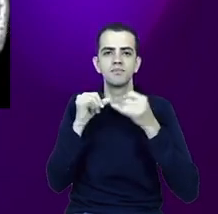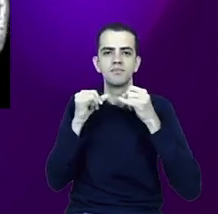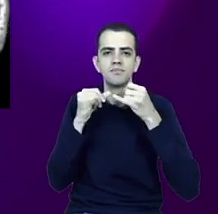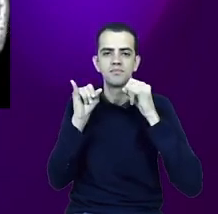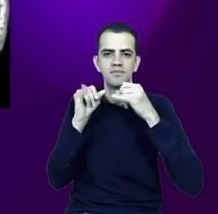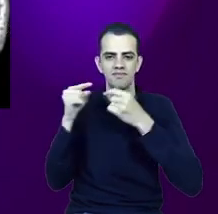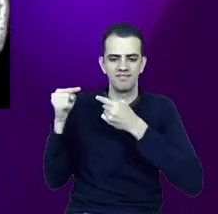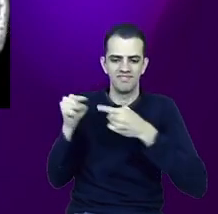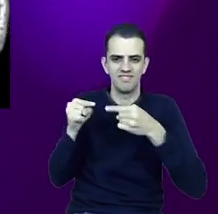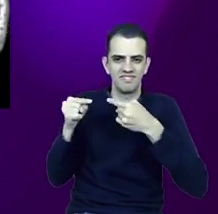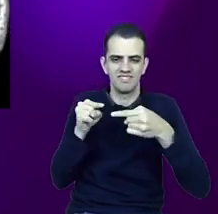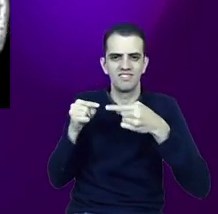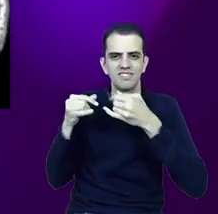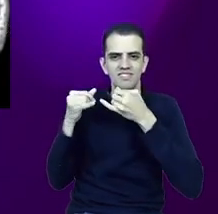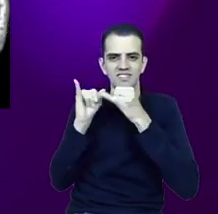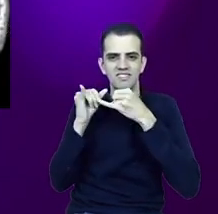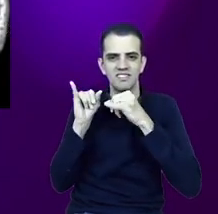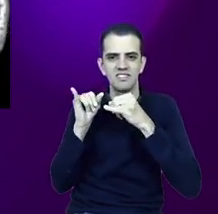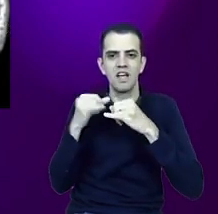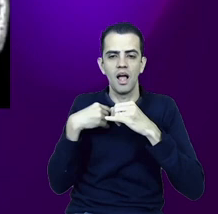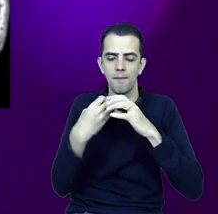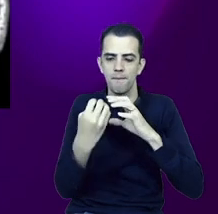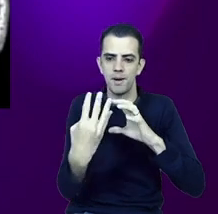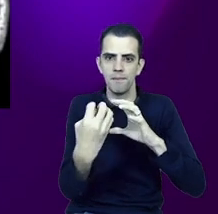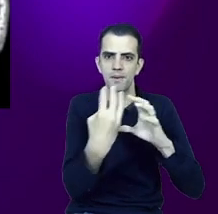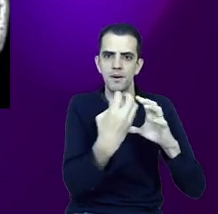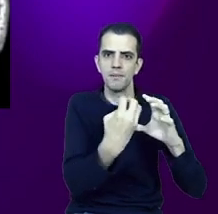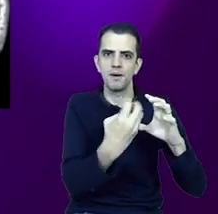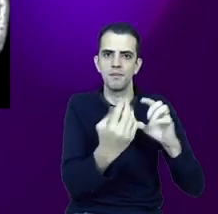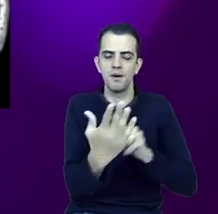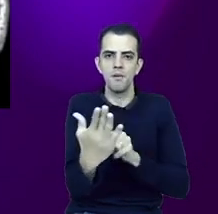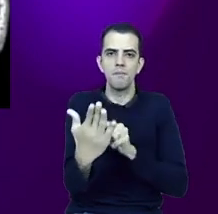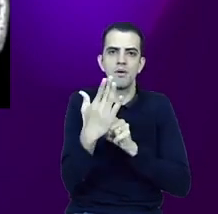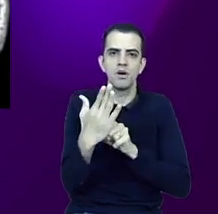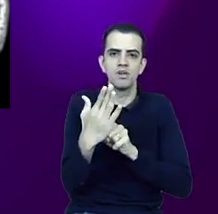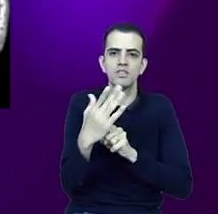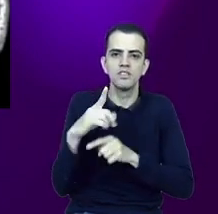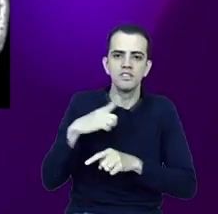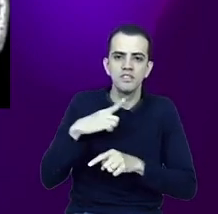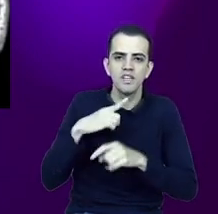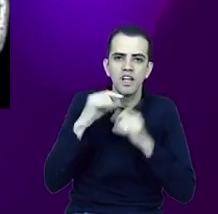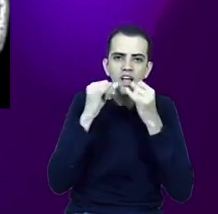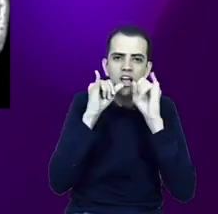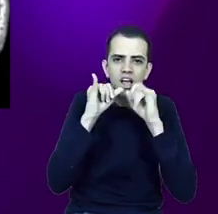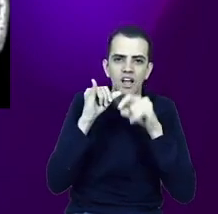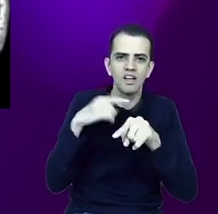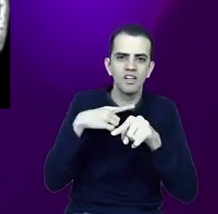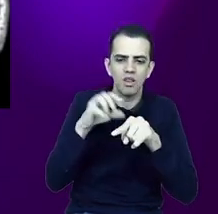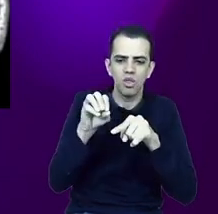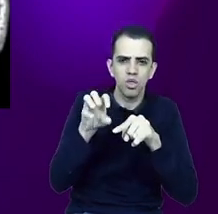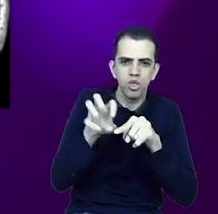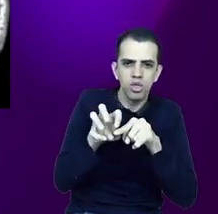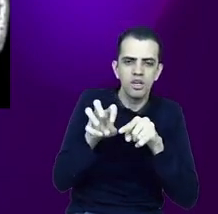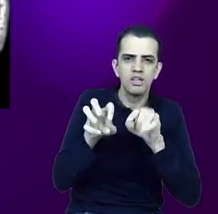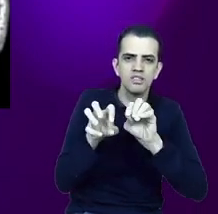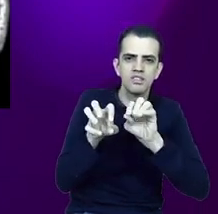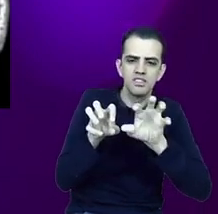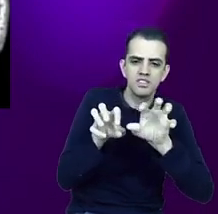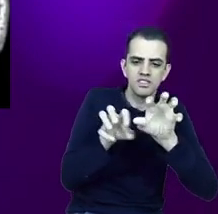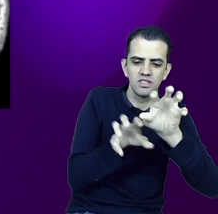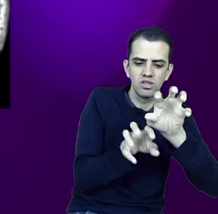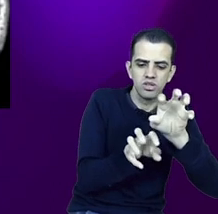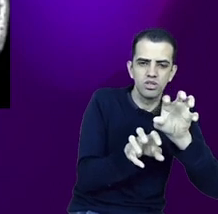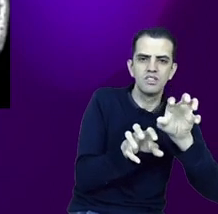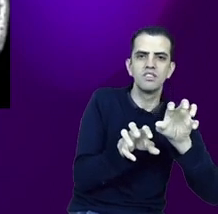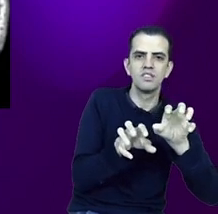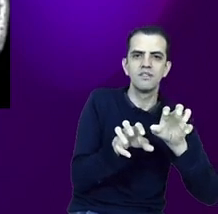elétricos, onde a gente pode ver quais são as áreas que, digamos, tem distúrbios elétricos e aí localizar melhor essas áreas